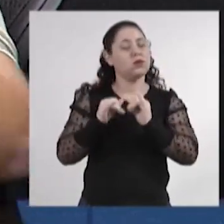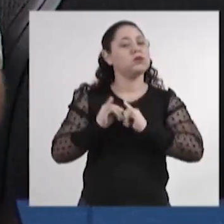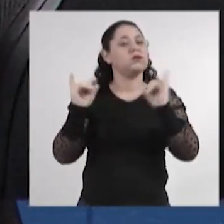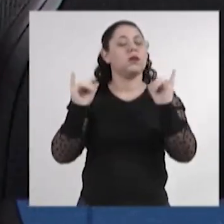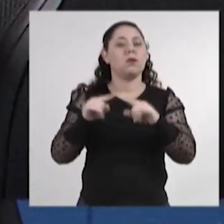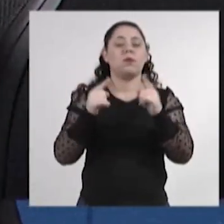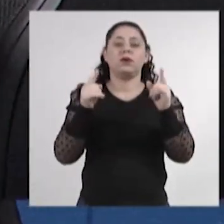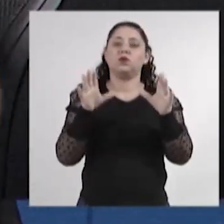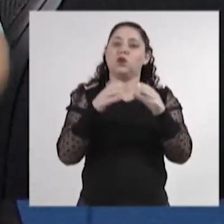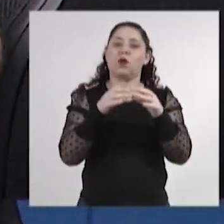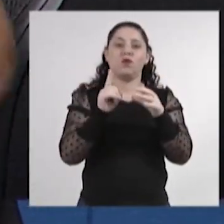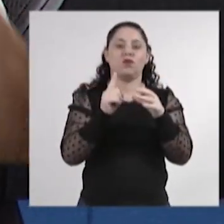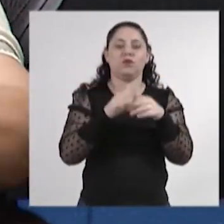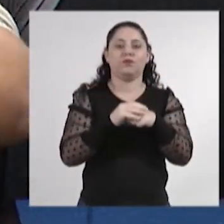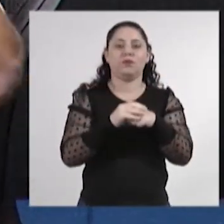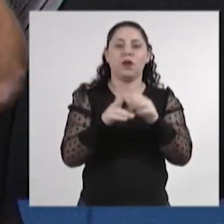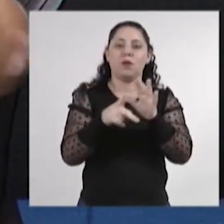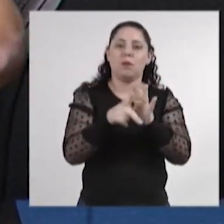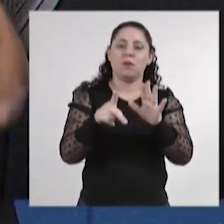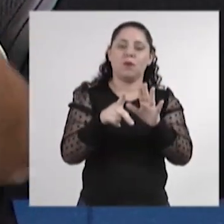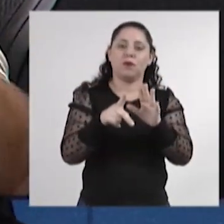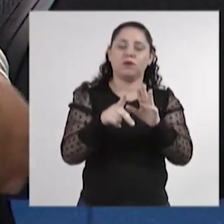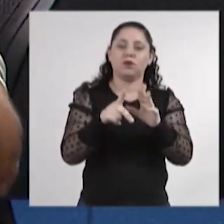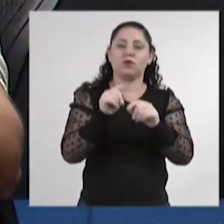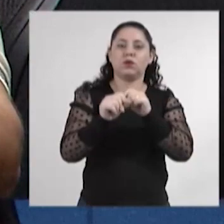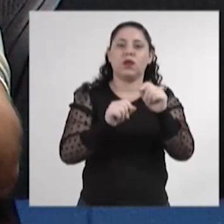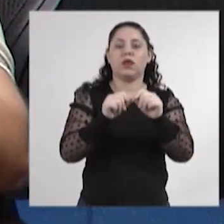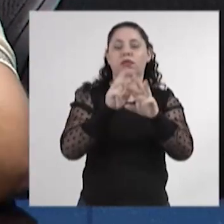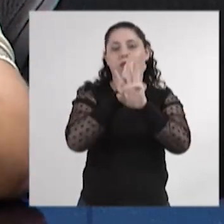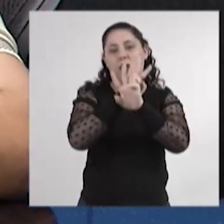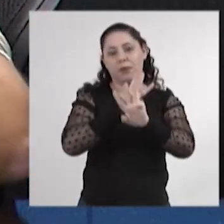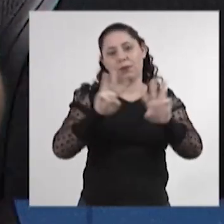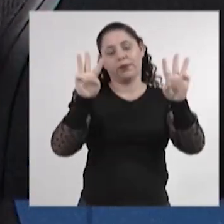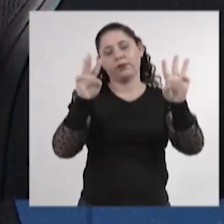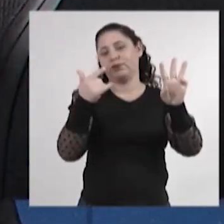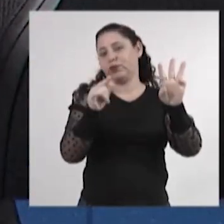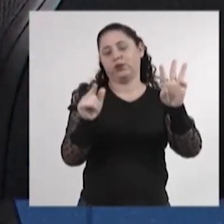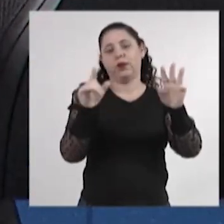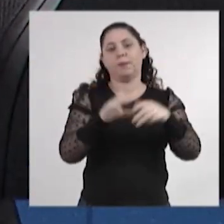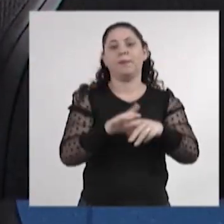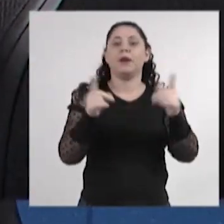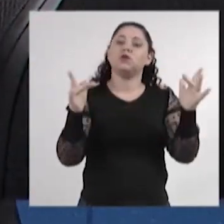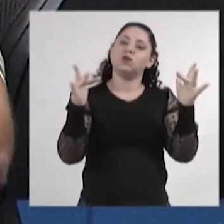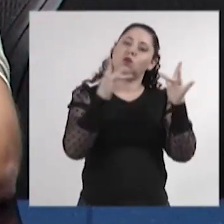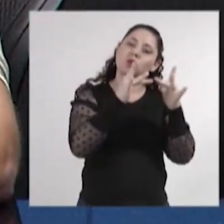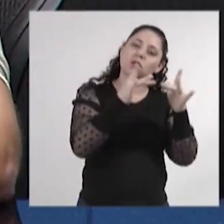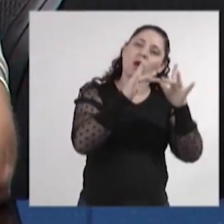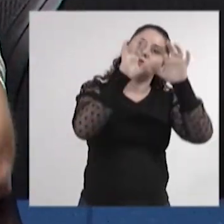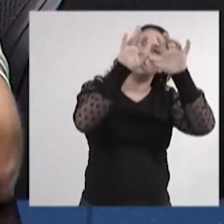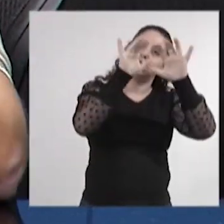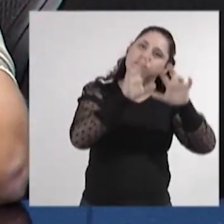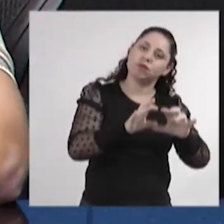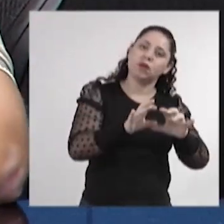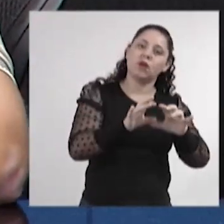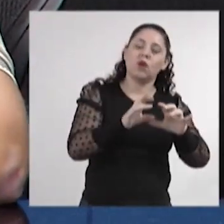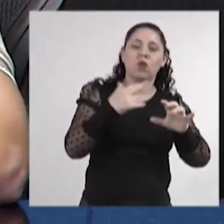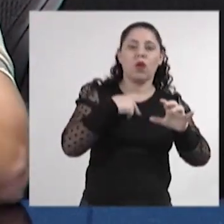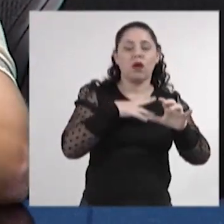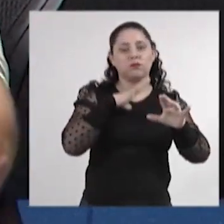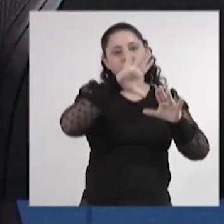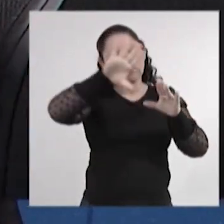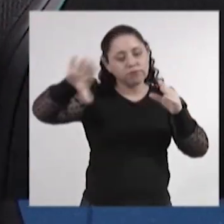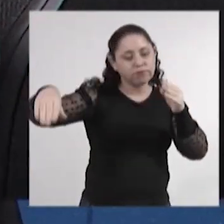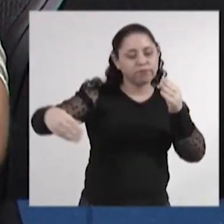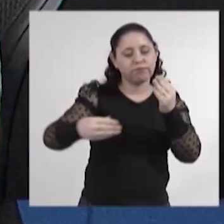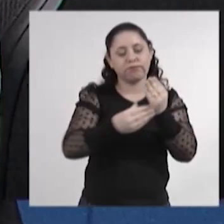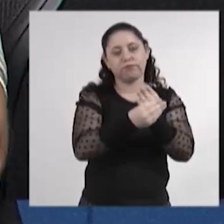que não está na rede, na World Wide Web, não está lá. Mas se você entrar em contato, você preencher o formulário, nós vamos arquivar o